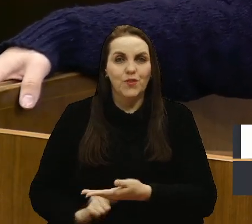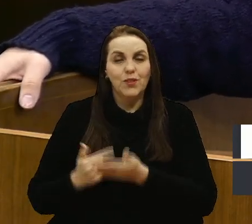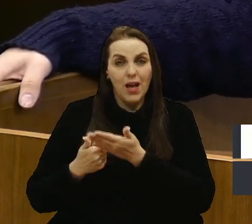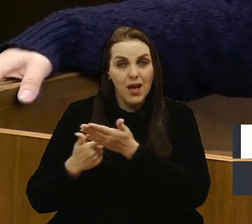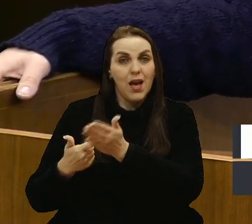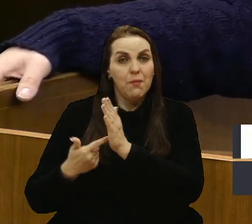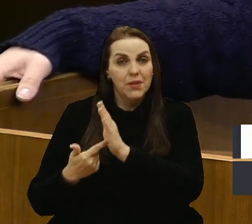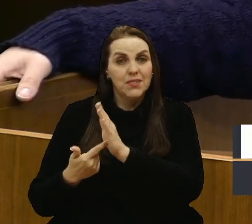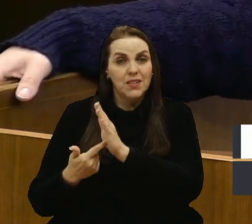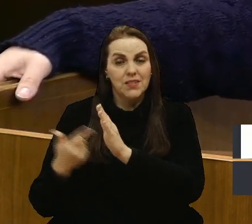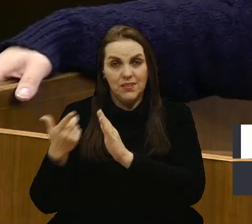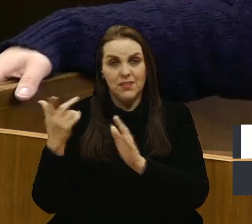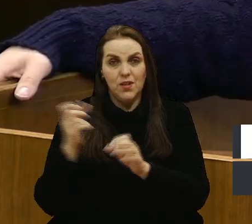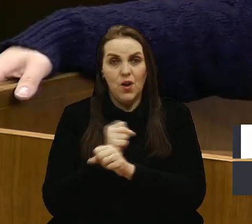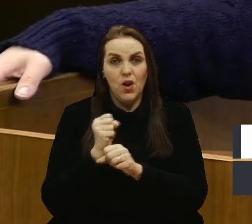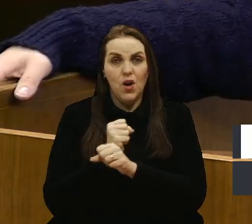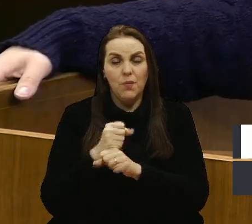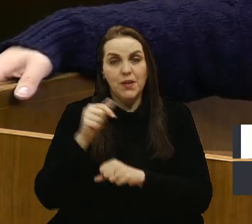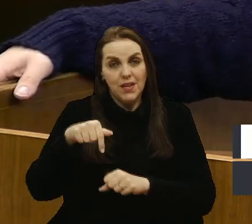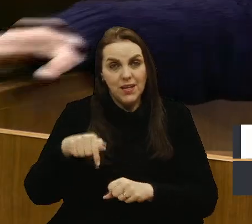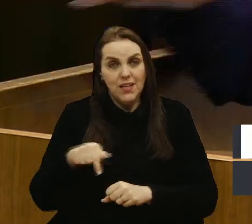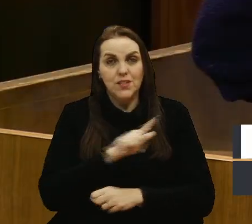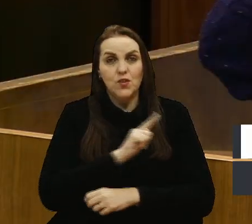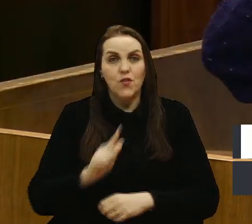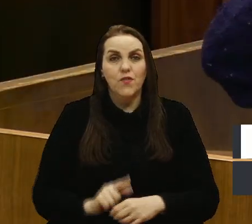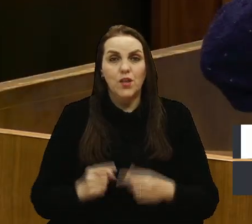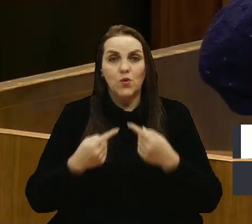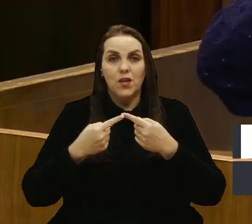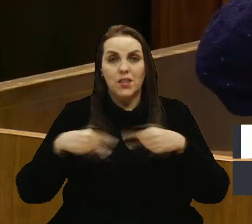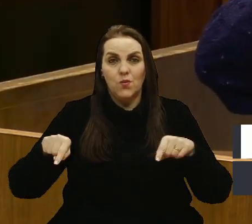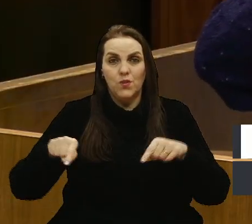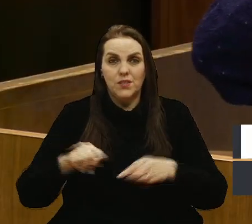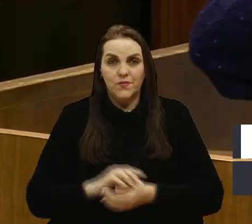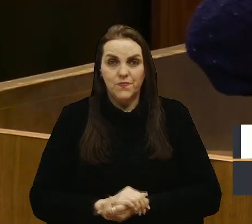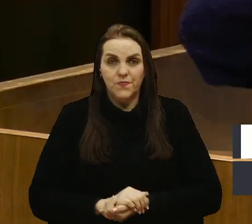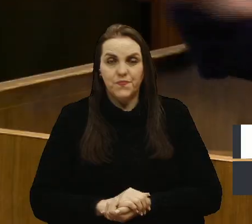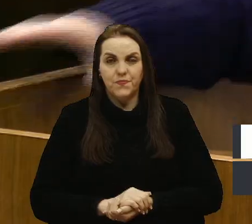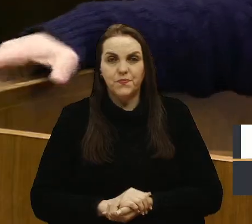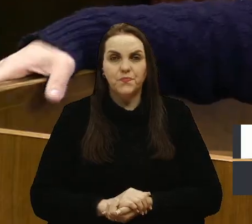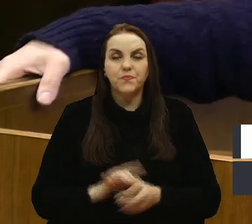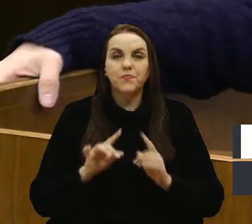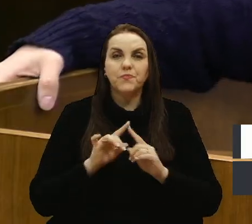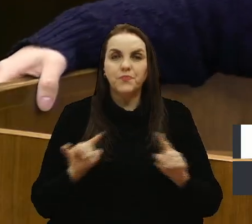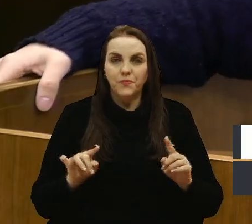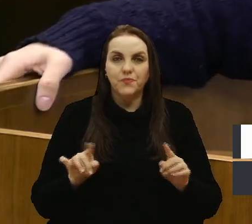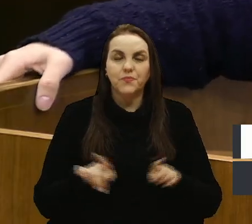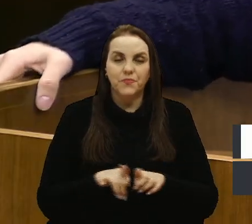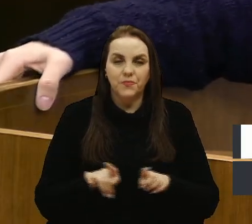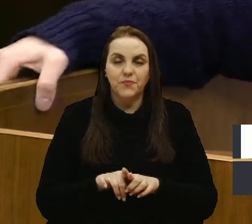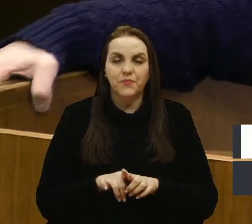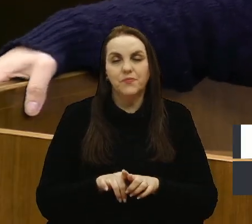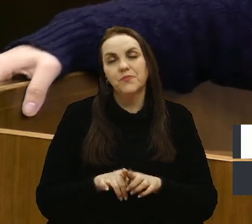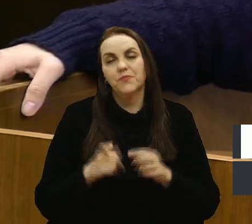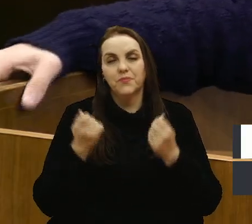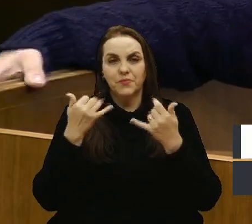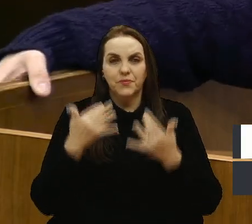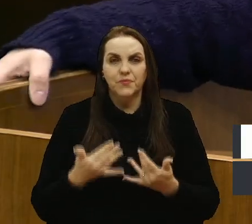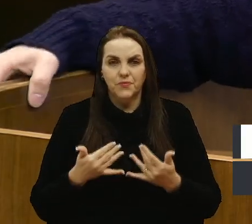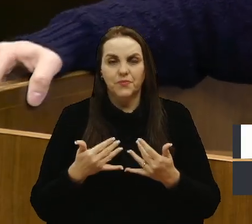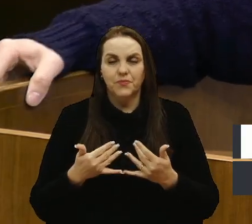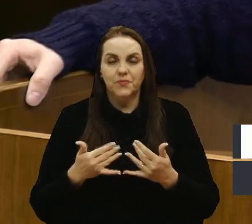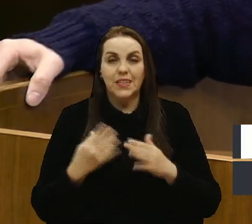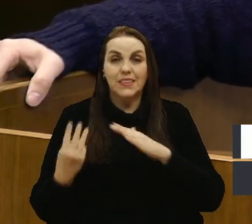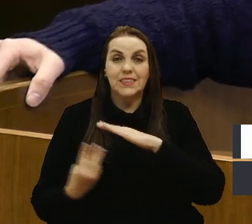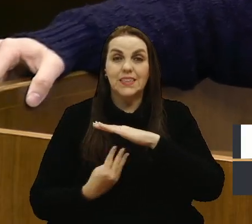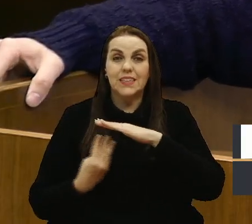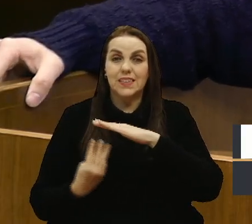as obras, né, que esse governo inaugurou. Mas também queria falar um pouco sobre essa questão das